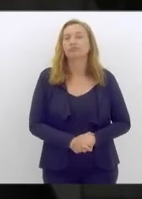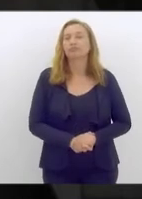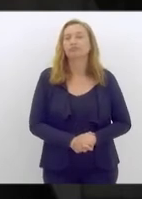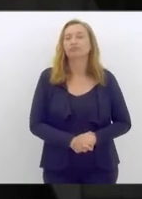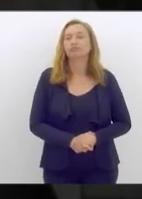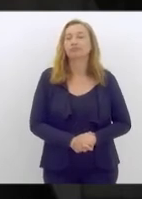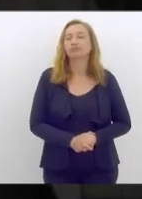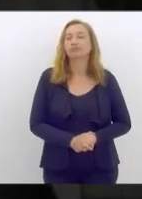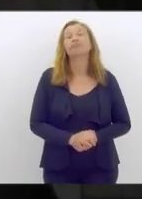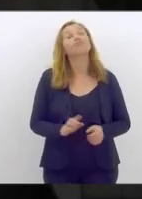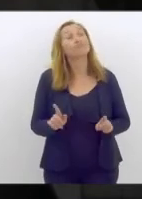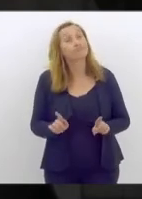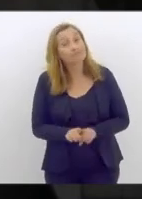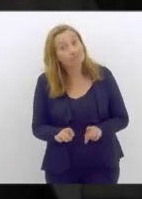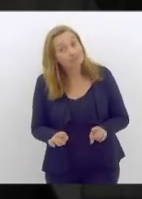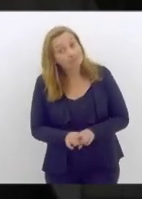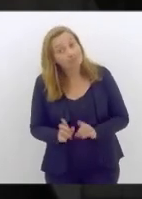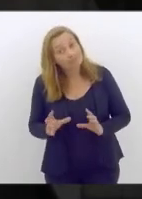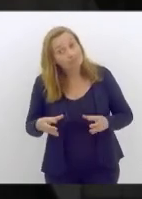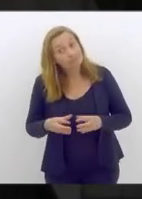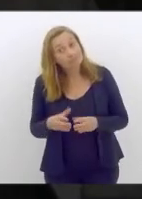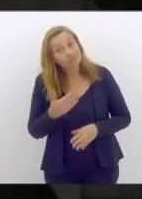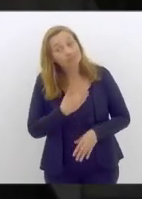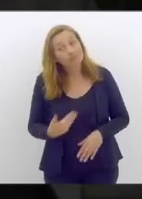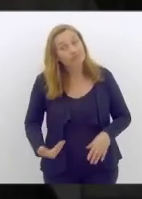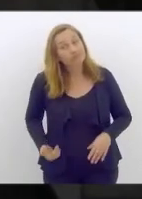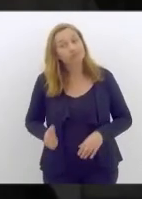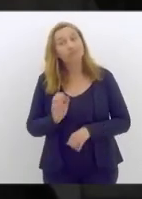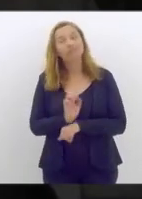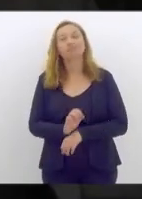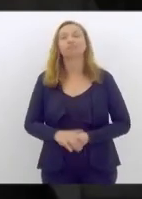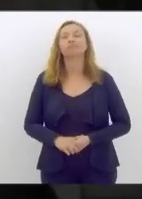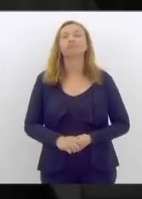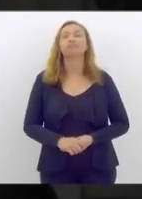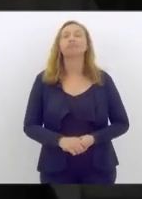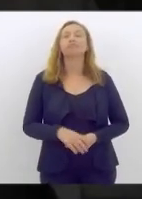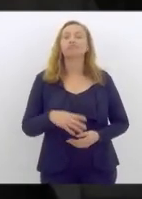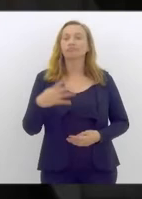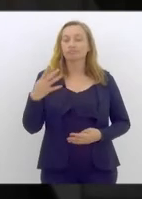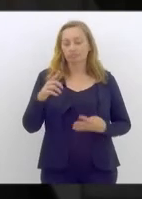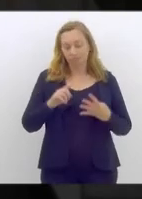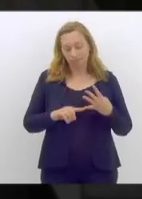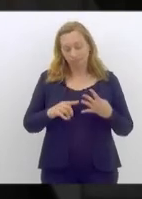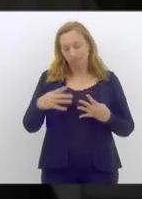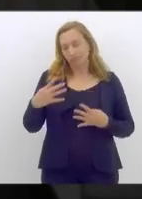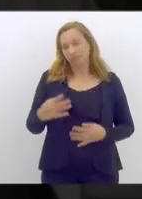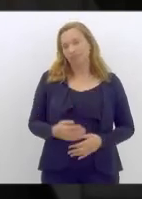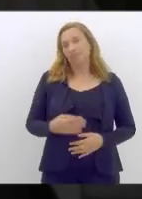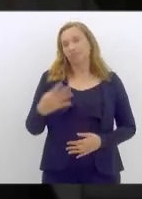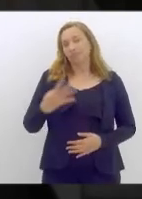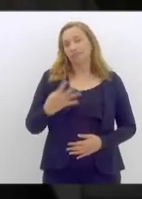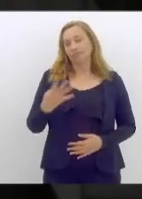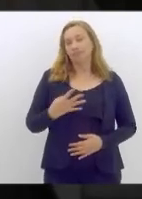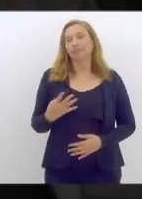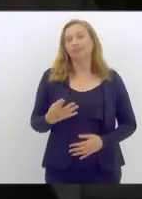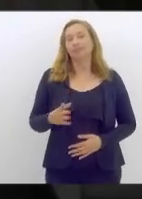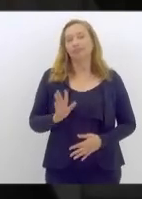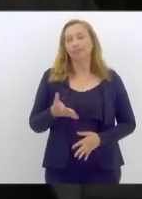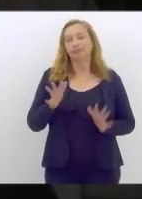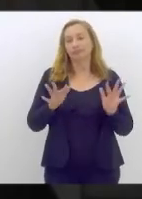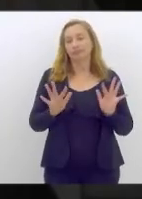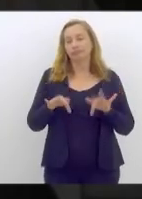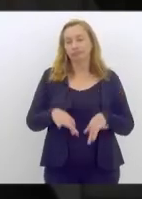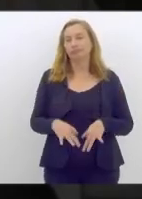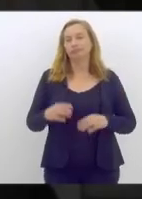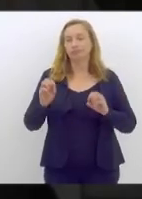e também da equipe do governo estadual um quarto ponto que eu queria destacar Deputado Samuel Malafaia já vou concluir no